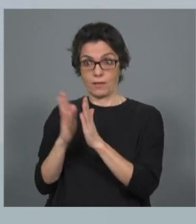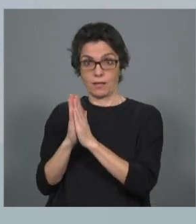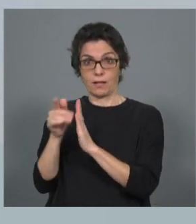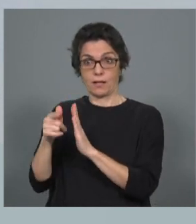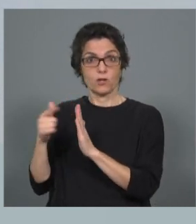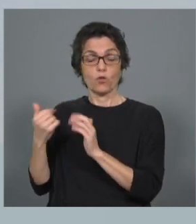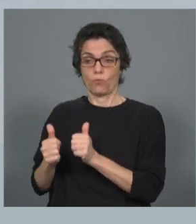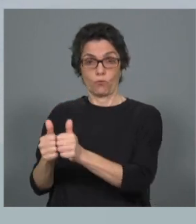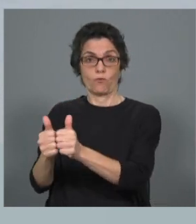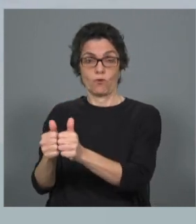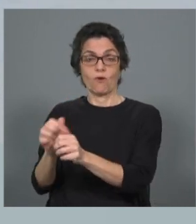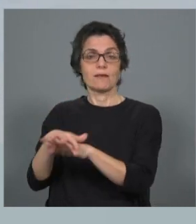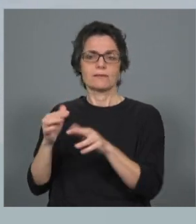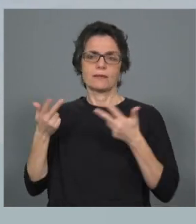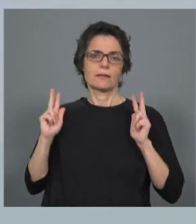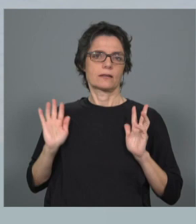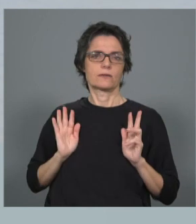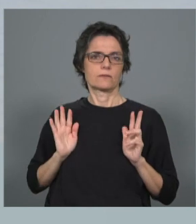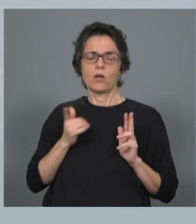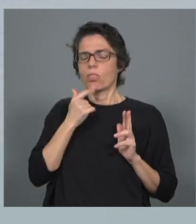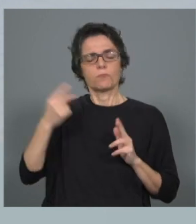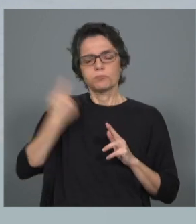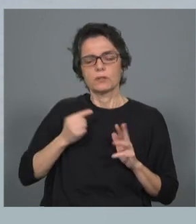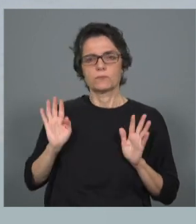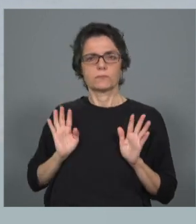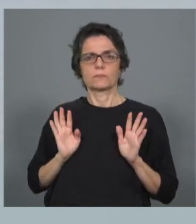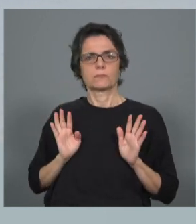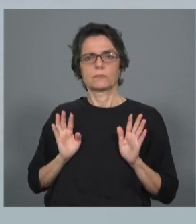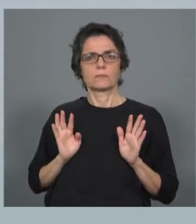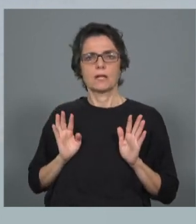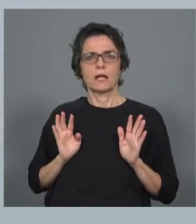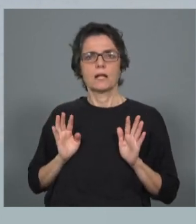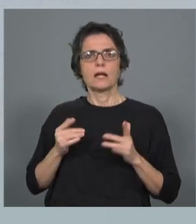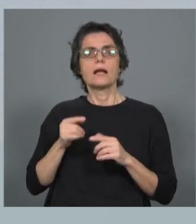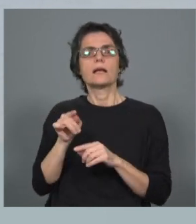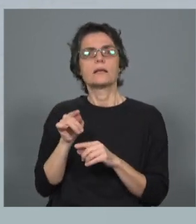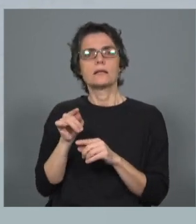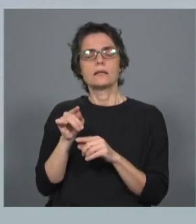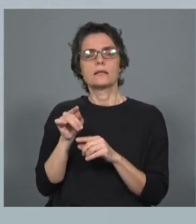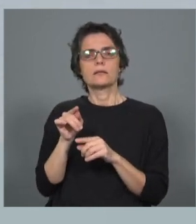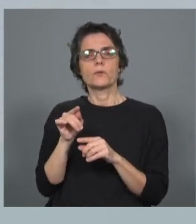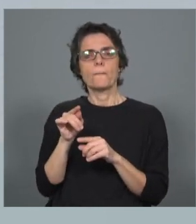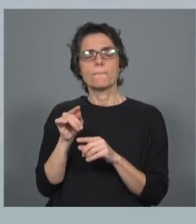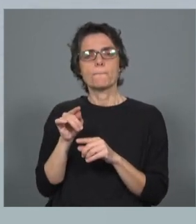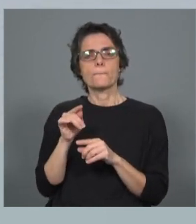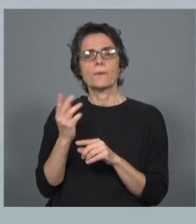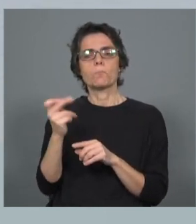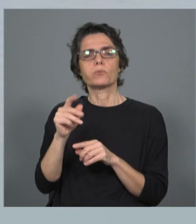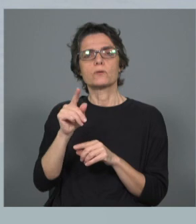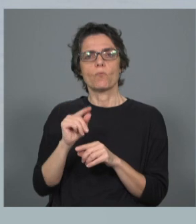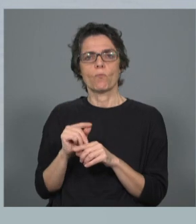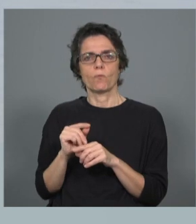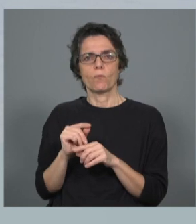Parece-me que nós podemos dizer que a vocação acontece ou se manifesta de maneira mais clara precisamente no momento em que